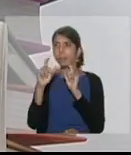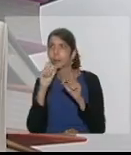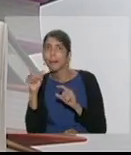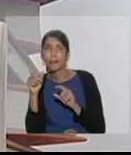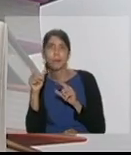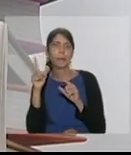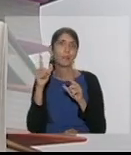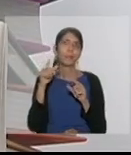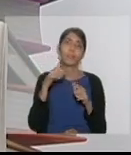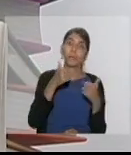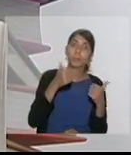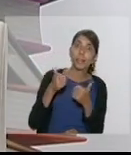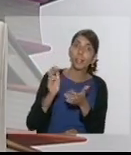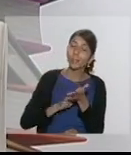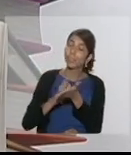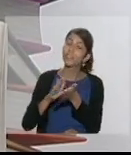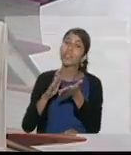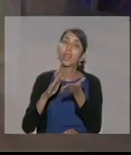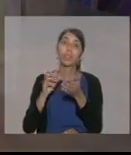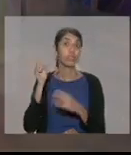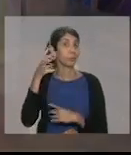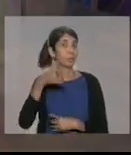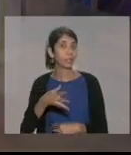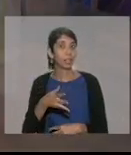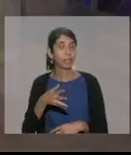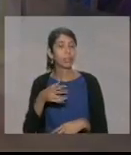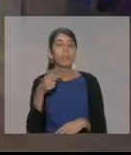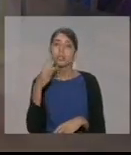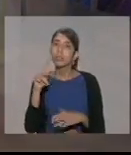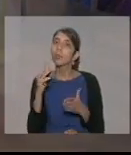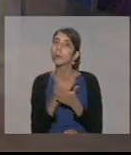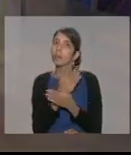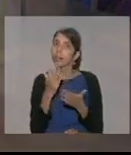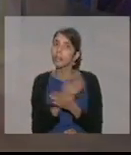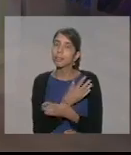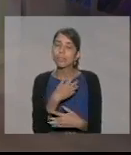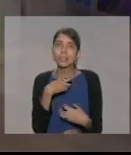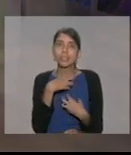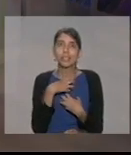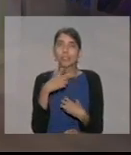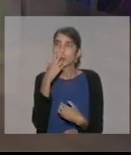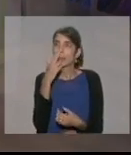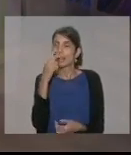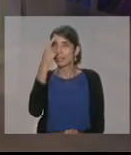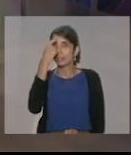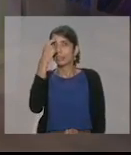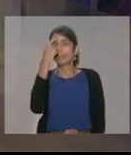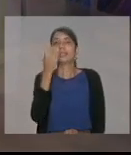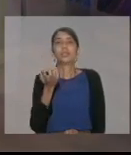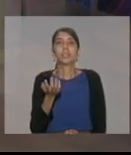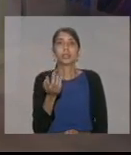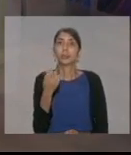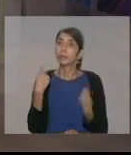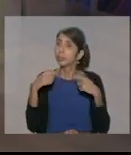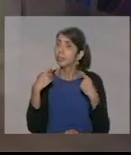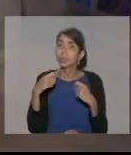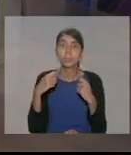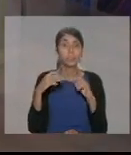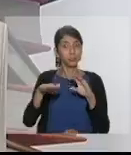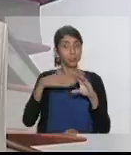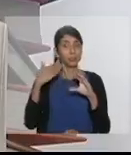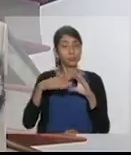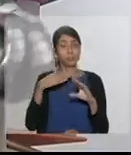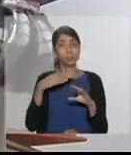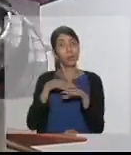amar de madrugada. Mas o teu livro é assim, é uma coisa que a gente fica compulsivo. E eles têm que falar comigo.